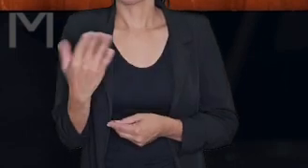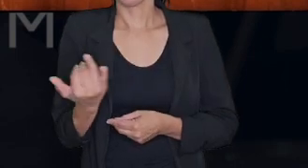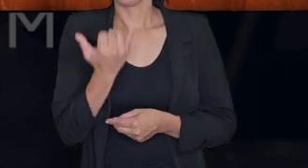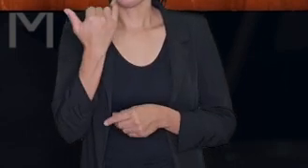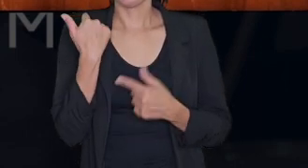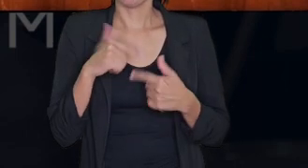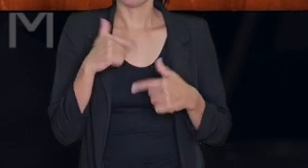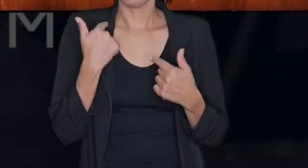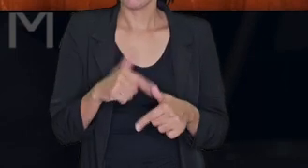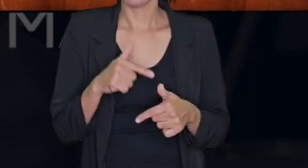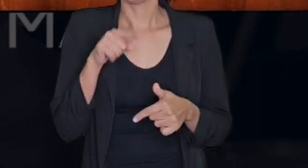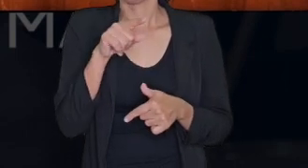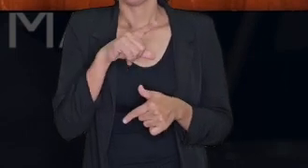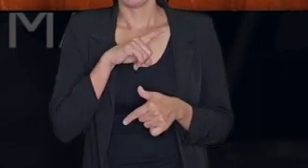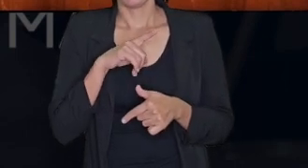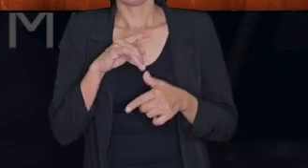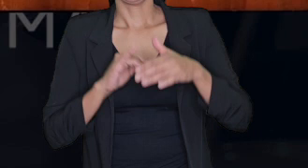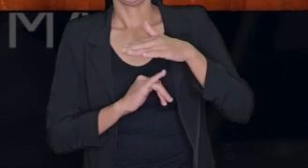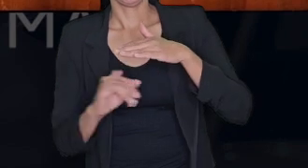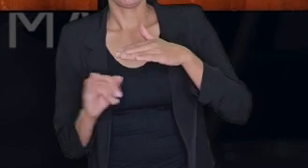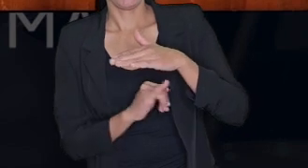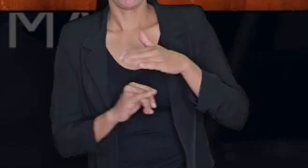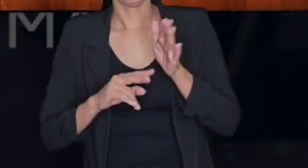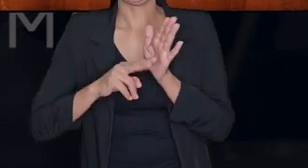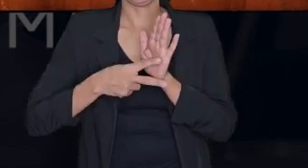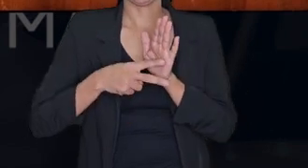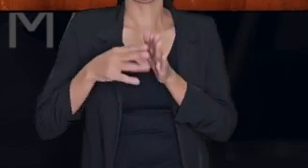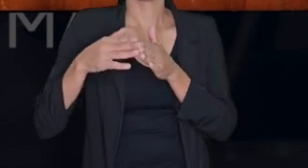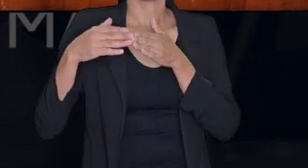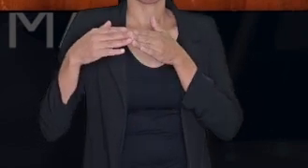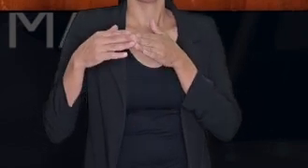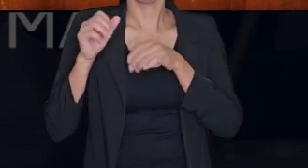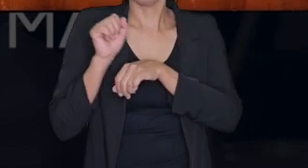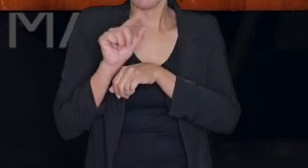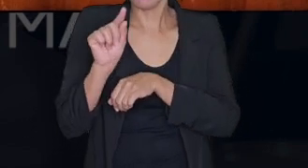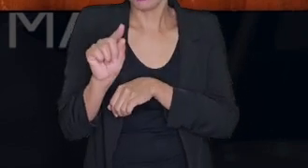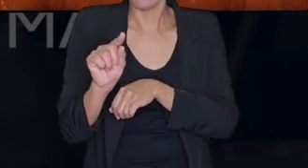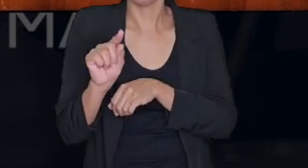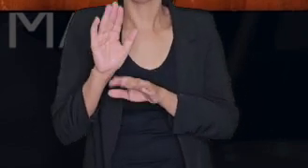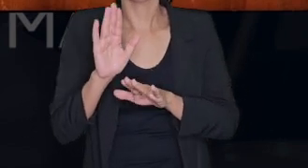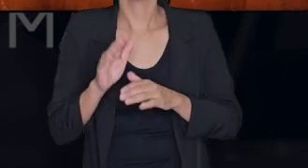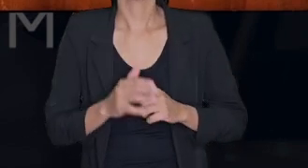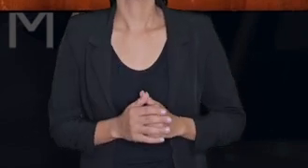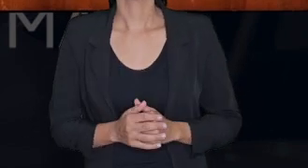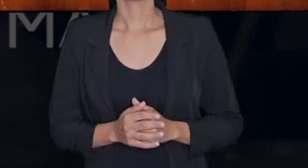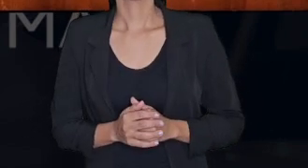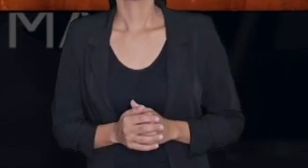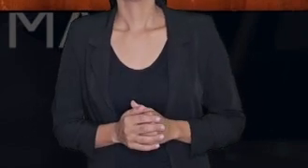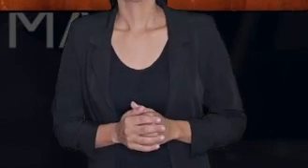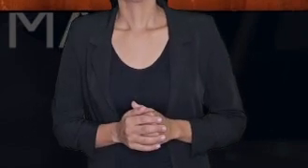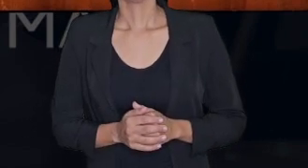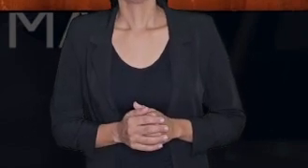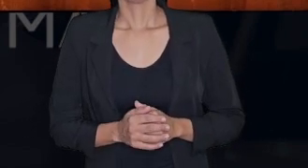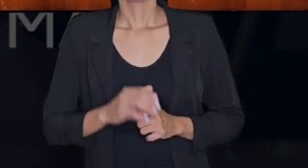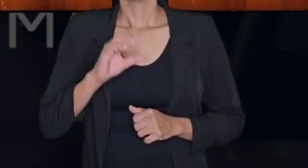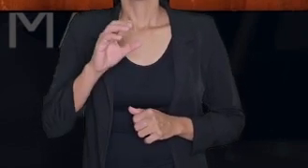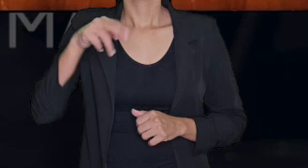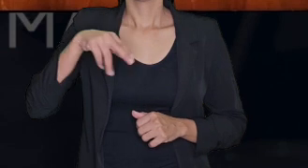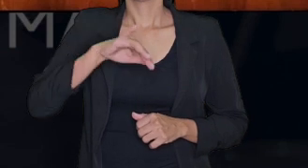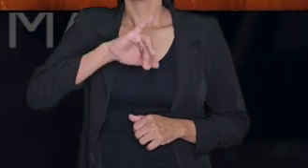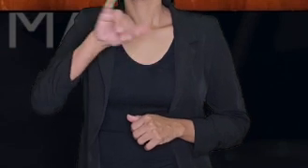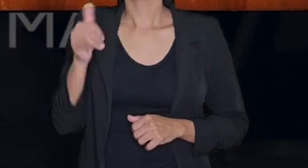já falei também. Isso aqui é só para mostrar o quão importante é uma atuação institucional em que o sindicato pede. Agora pode parar um pouquinho aí.